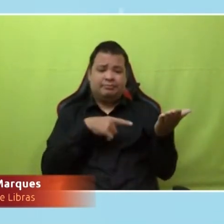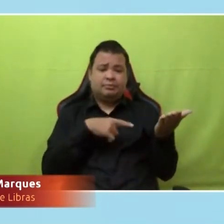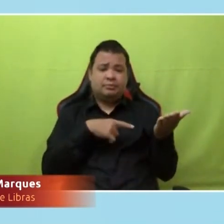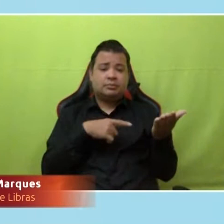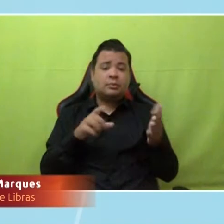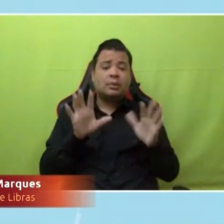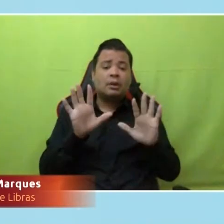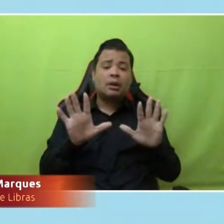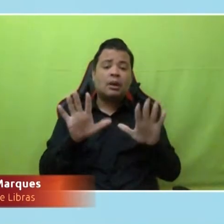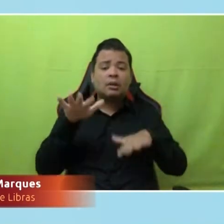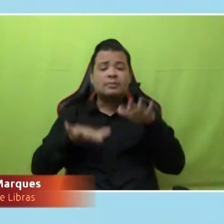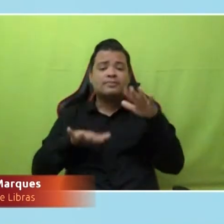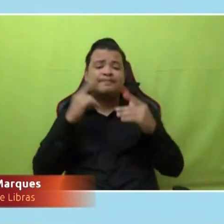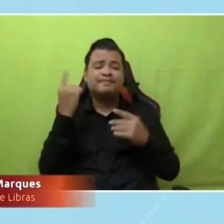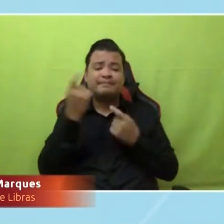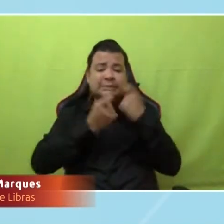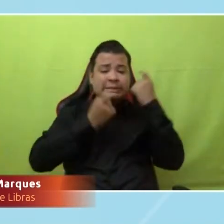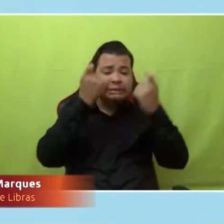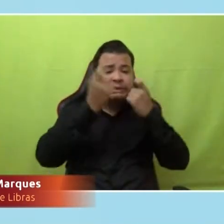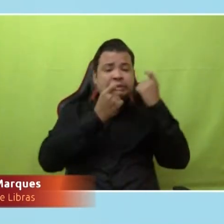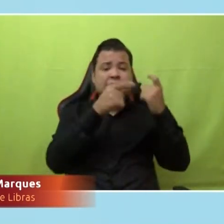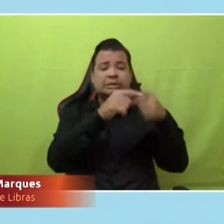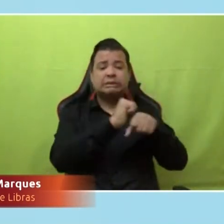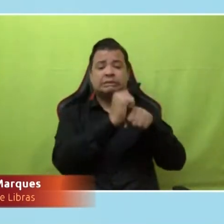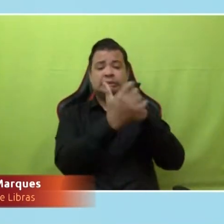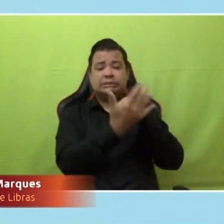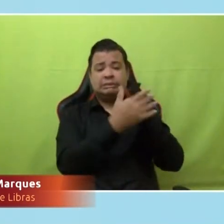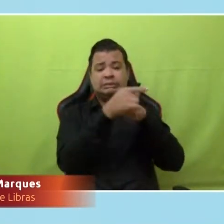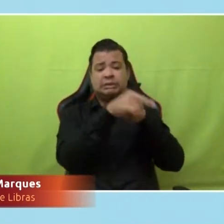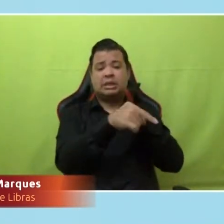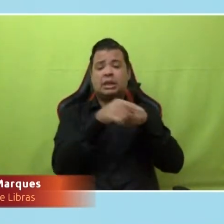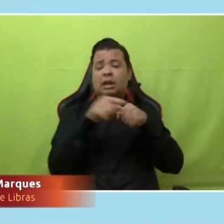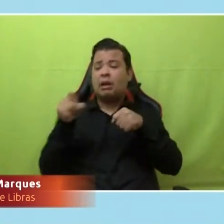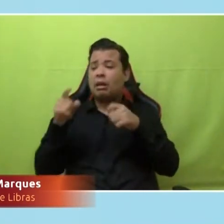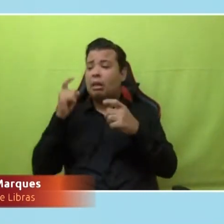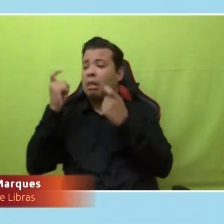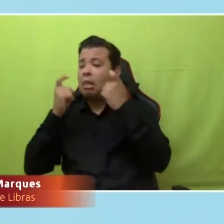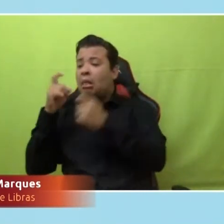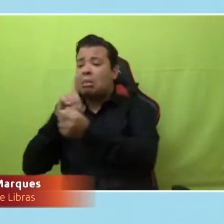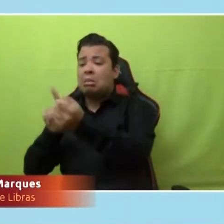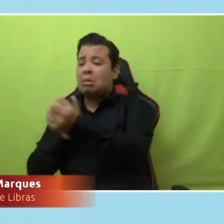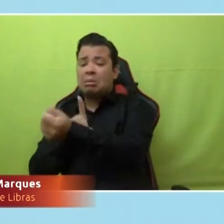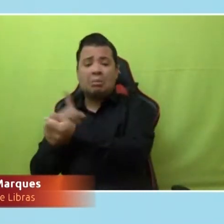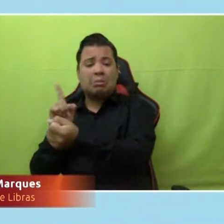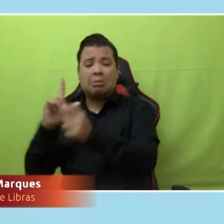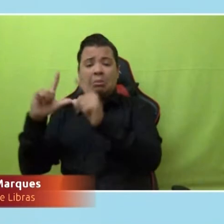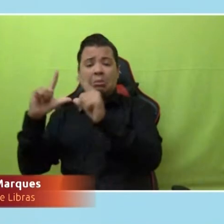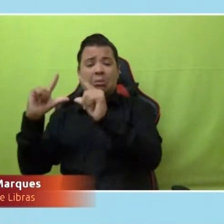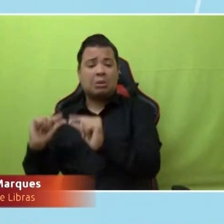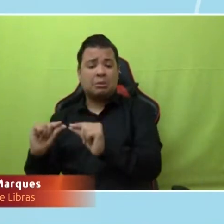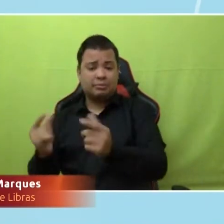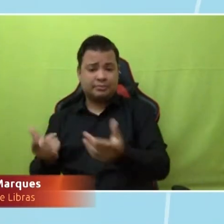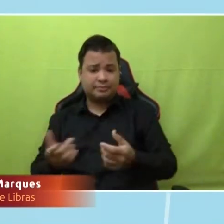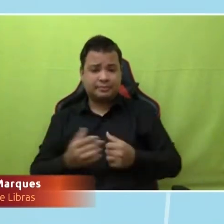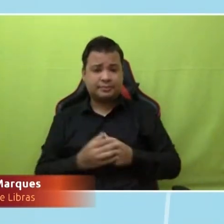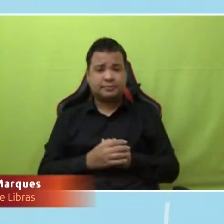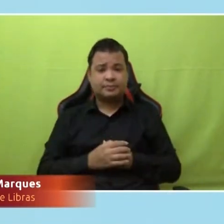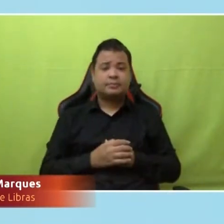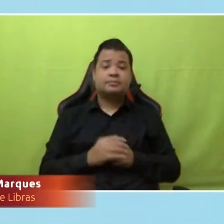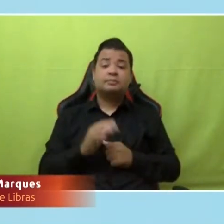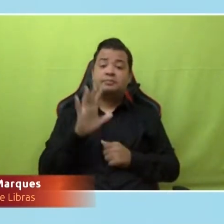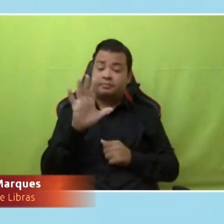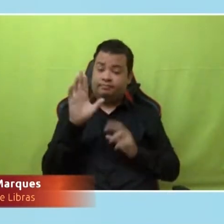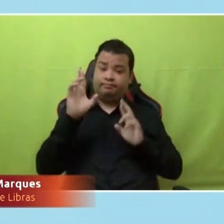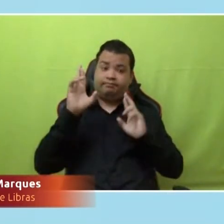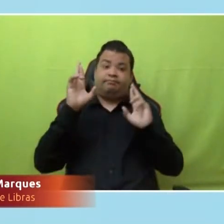havido algum relaxamento nas atividades de prevenção e controle por parte de todo mundo. Mas aqui tem uma grande